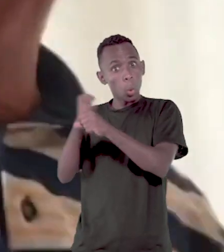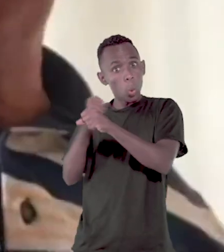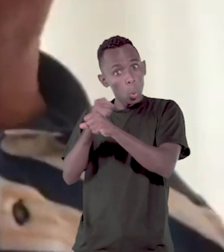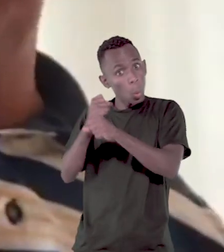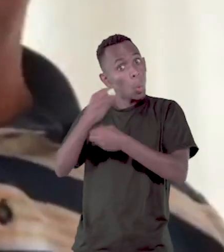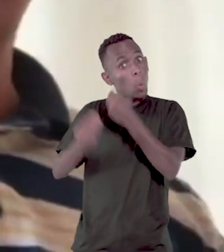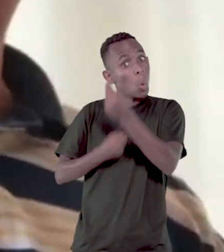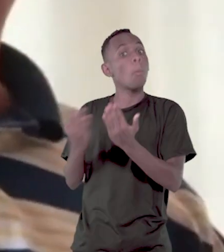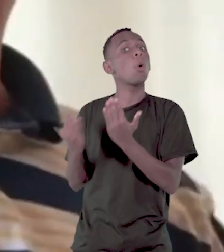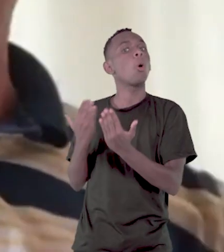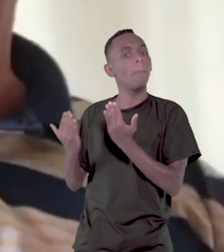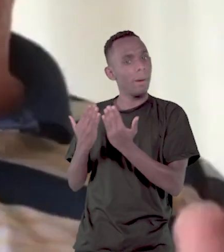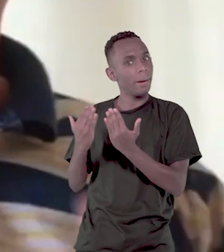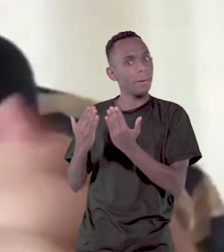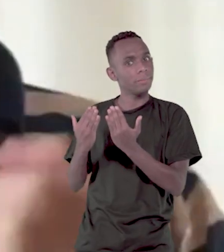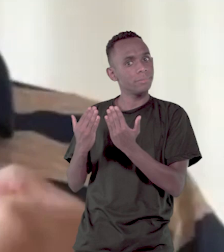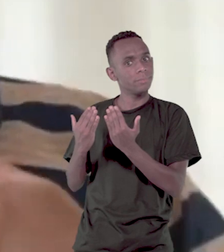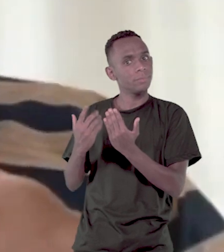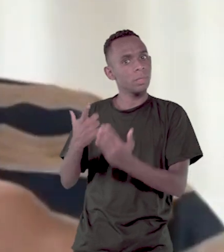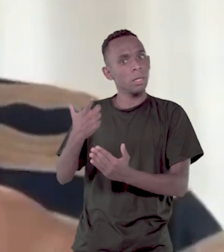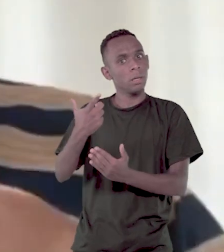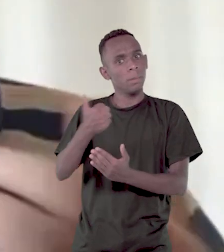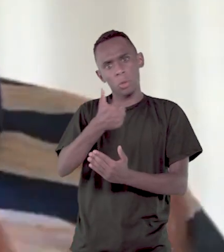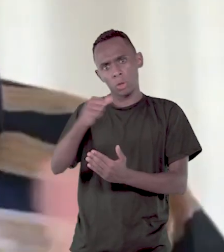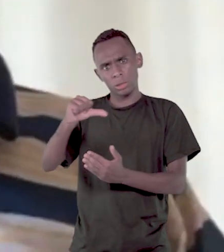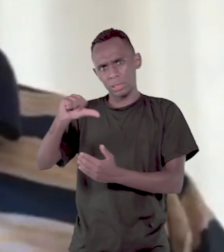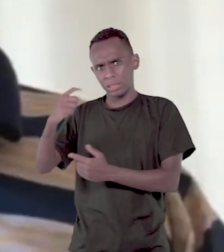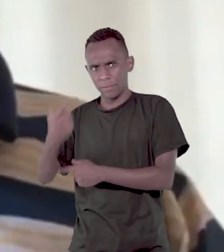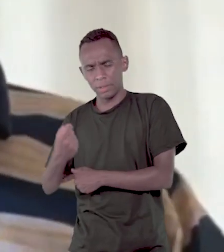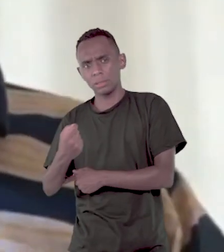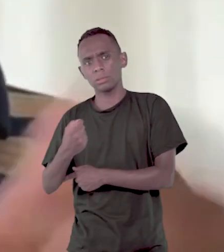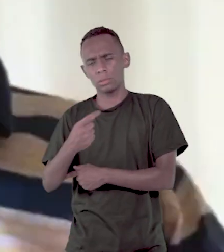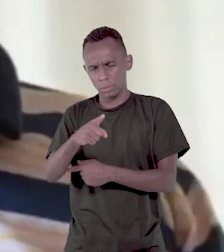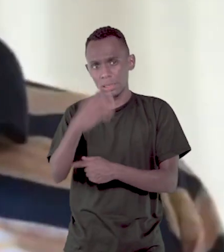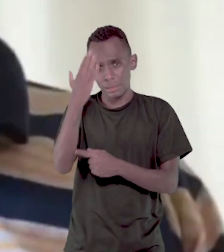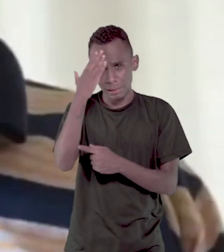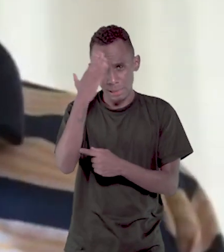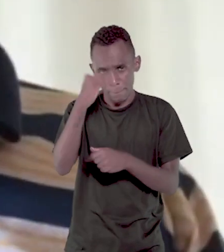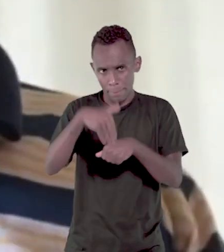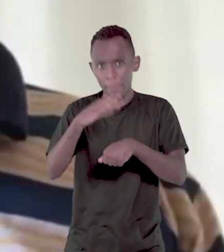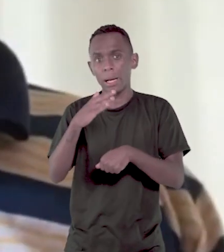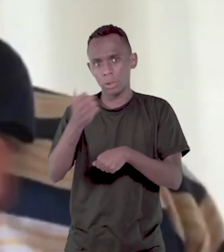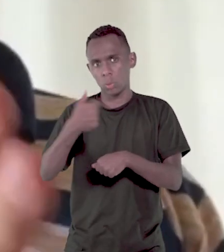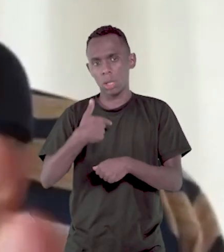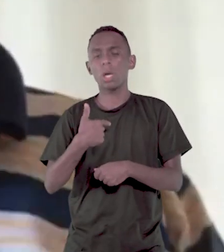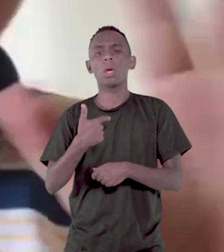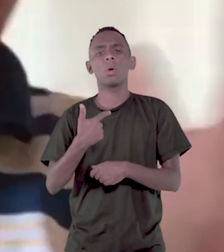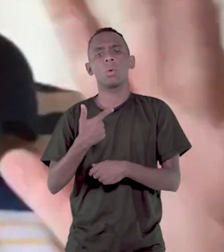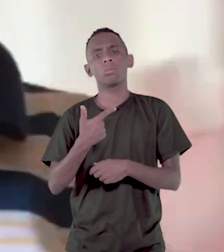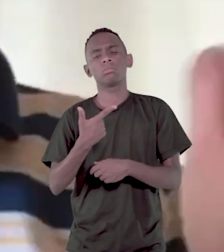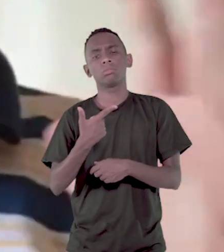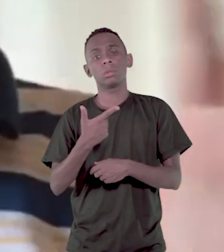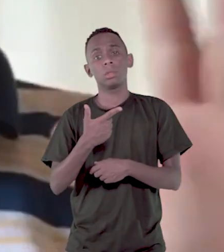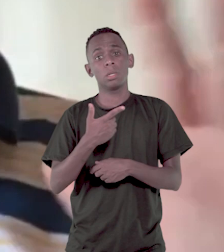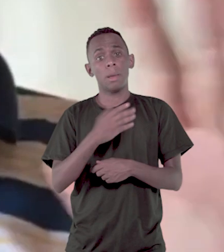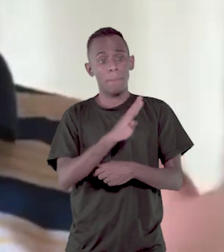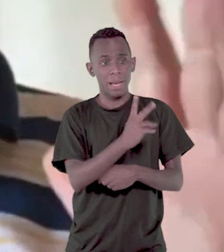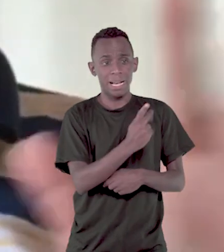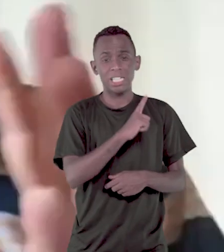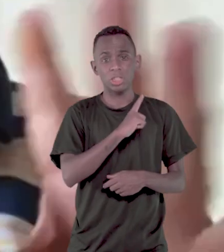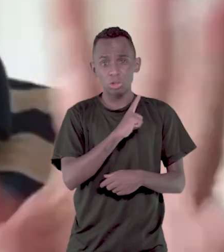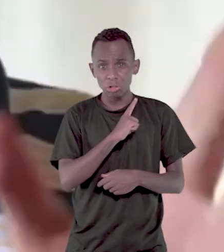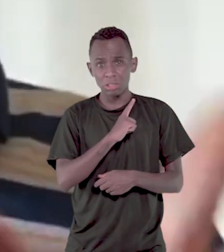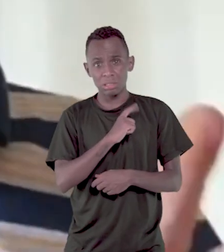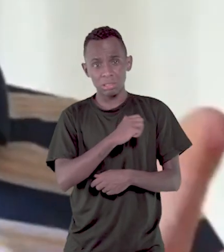na década de 20. Né? Na década de 20, você sabe melhor que eu, Belo Horizonte, nessa época, 1927,